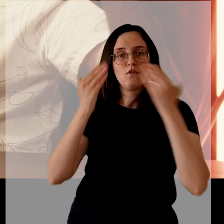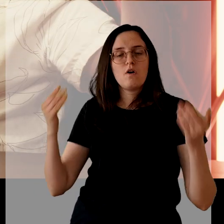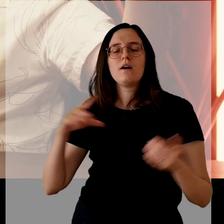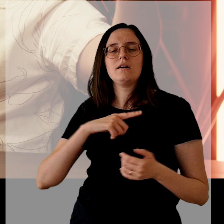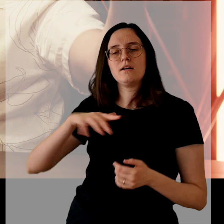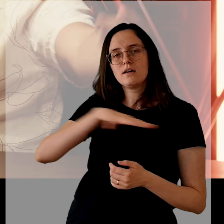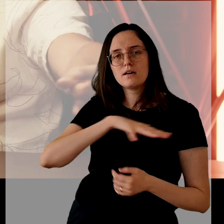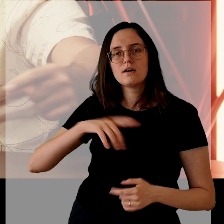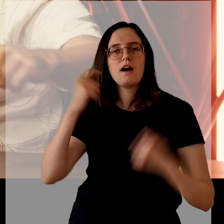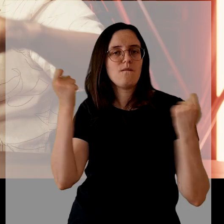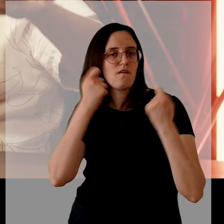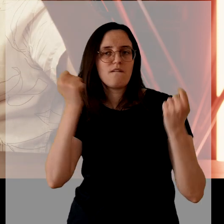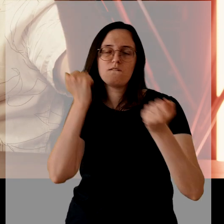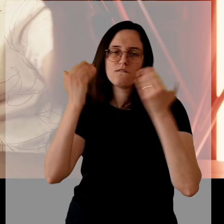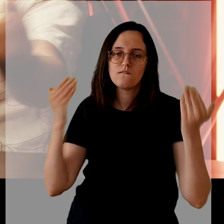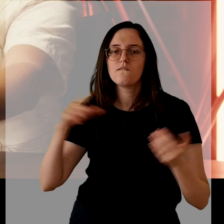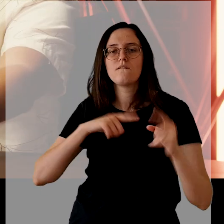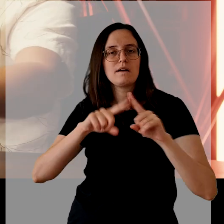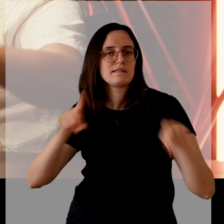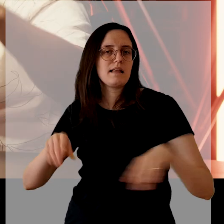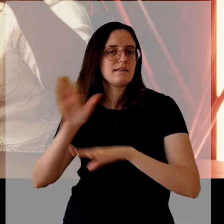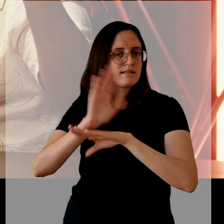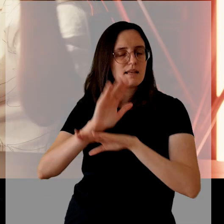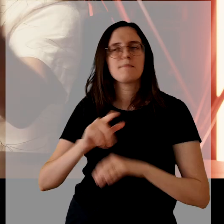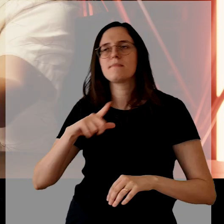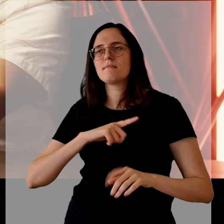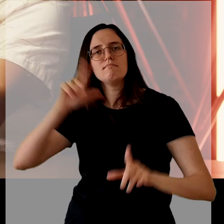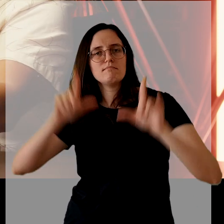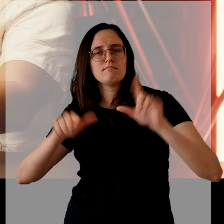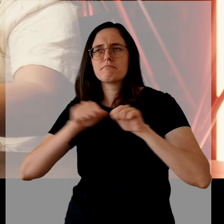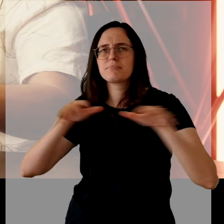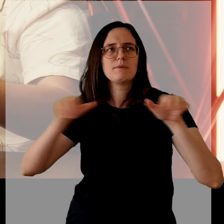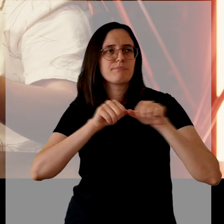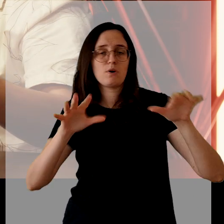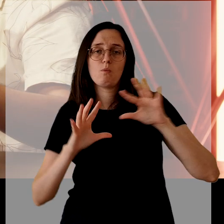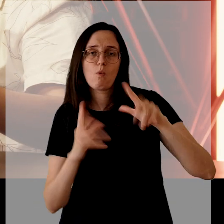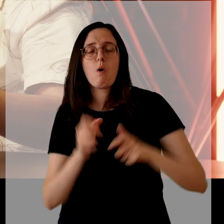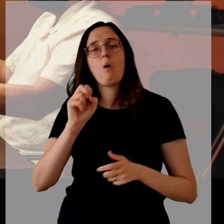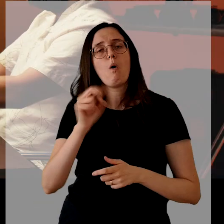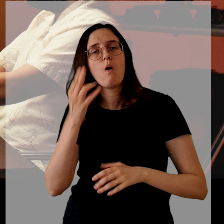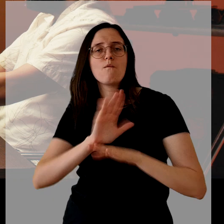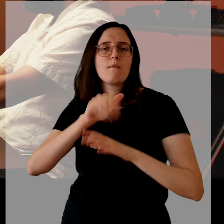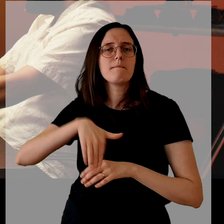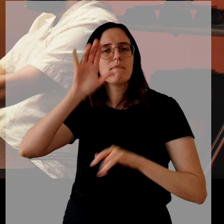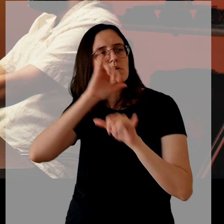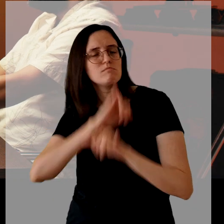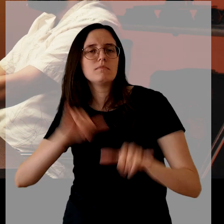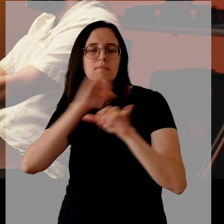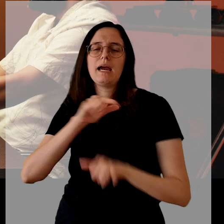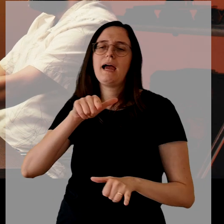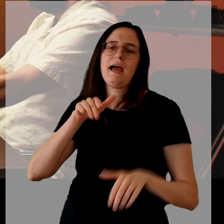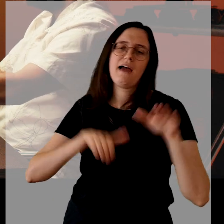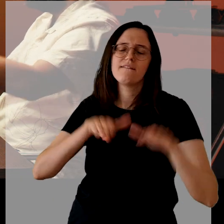internacional, circula em festivais internacionais, circula em salas de cinema, em canais de televisão do mundo inteiro, ou filmes mais comerciais, que